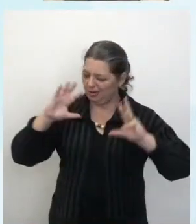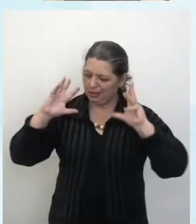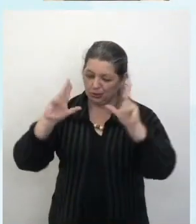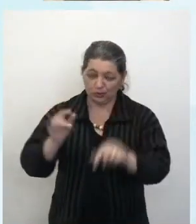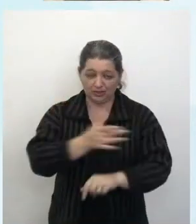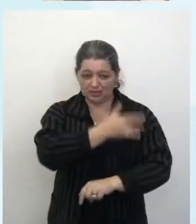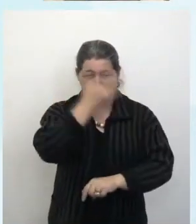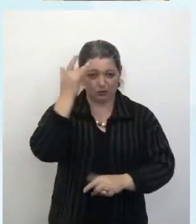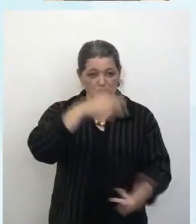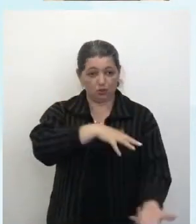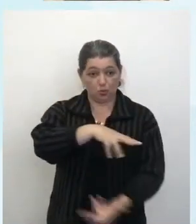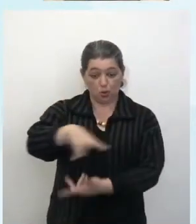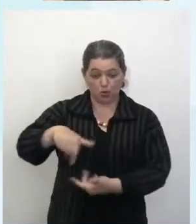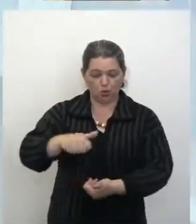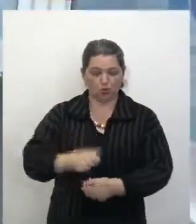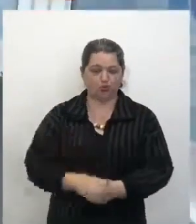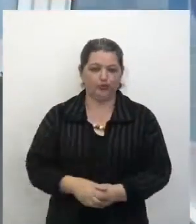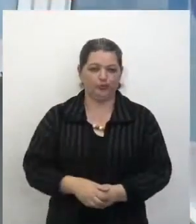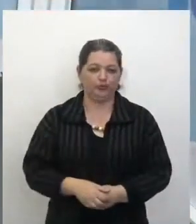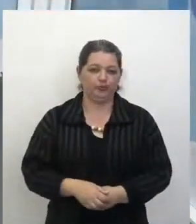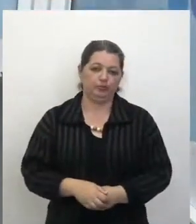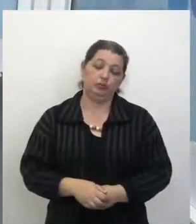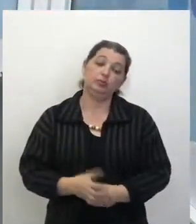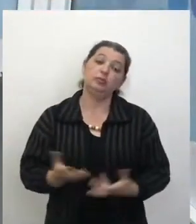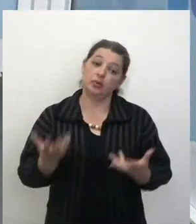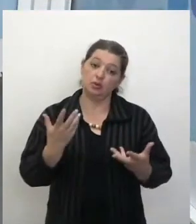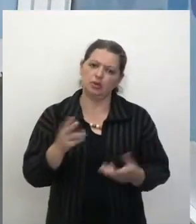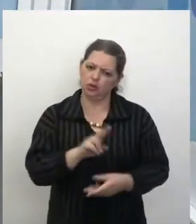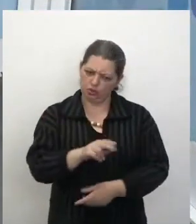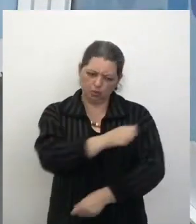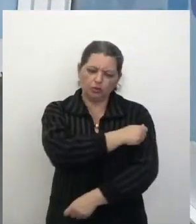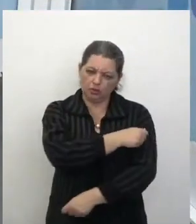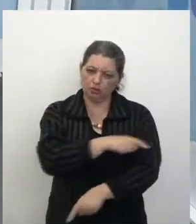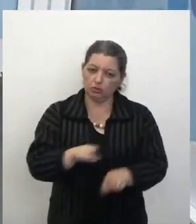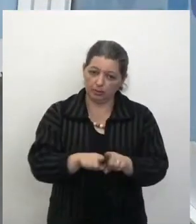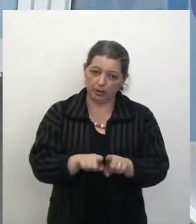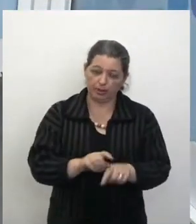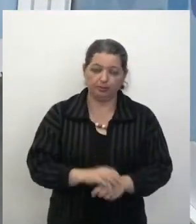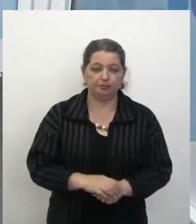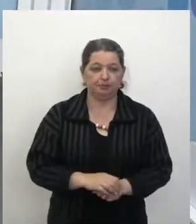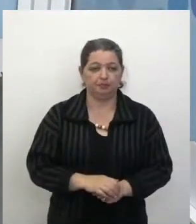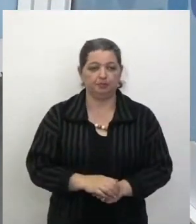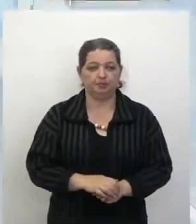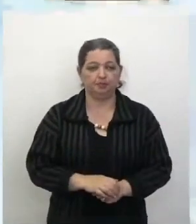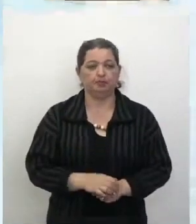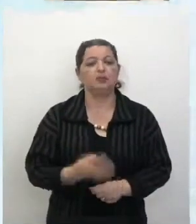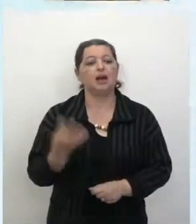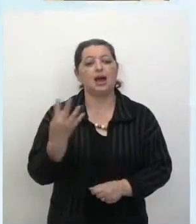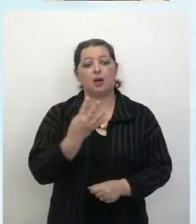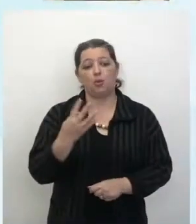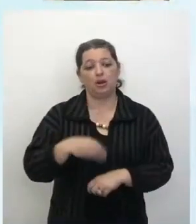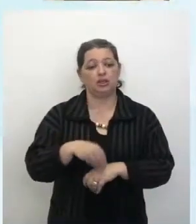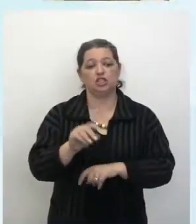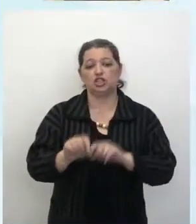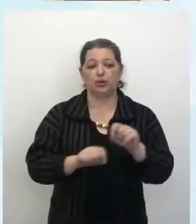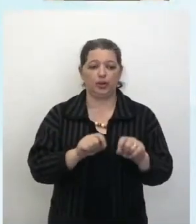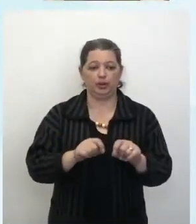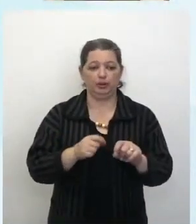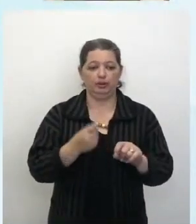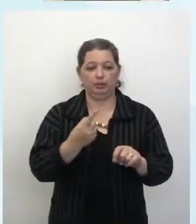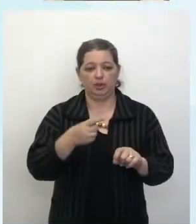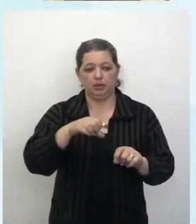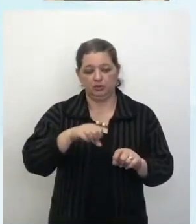a cada vez mais fácil Olha eu quero o nome do aluno também em nuvem e a quarta dica em